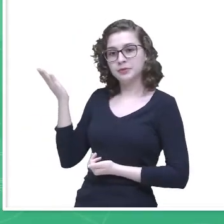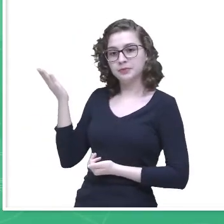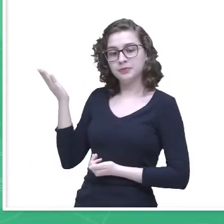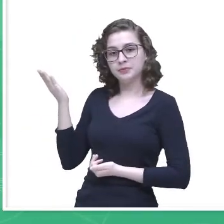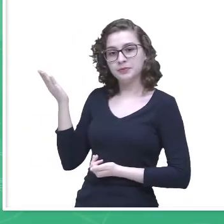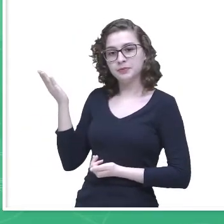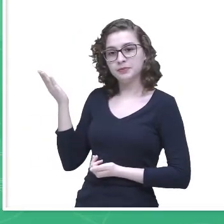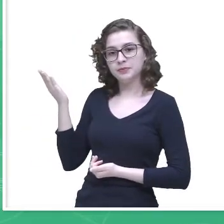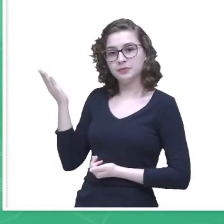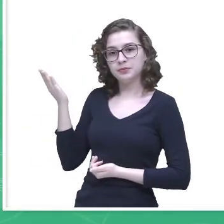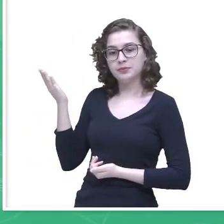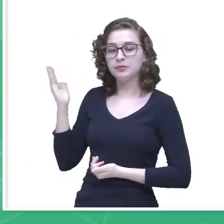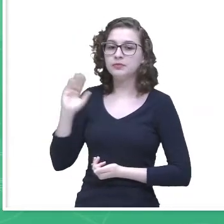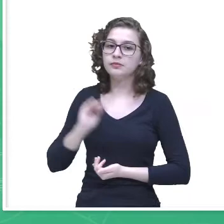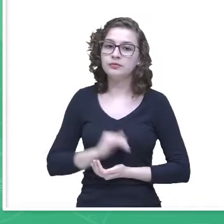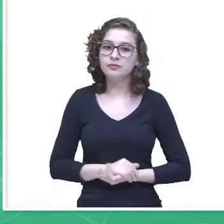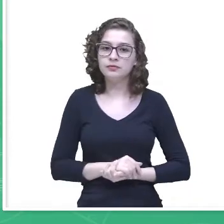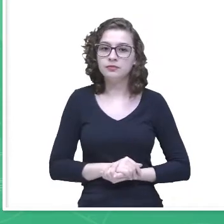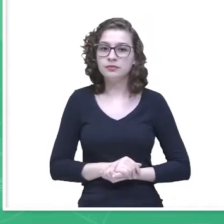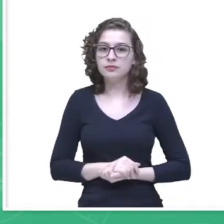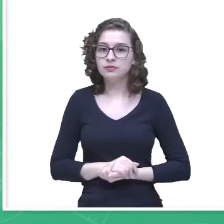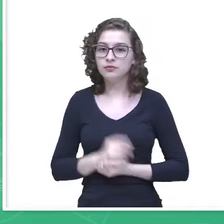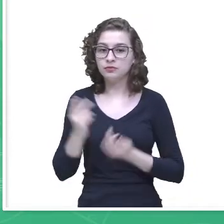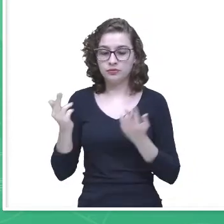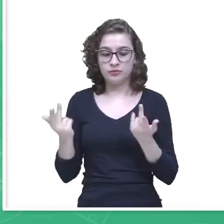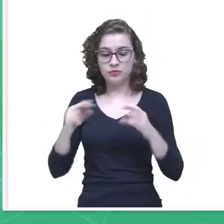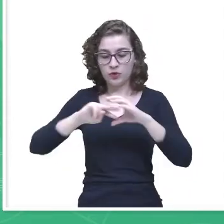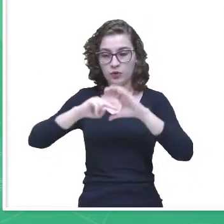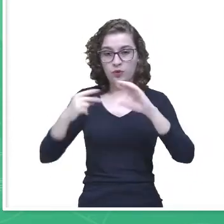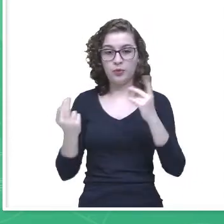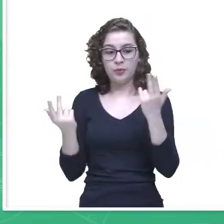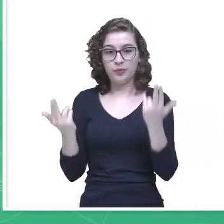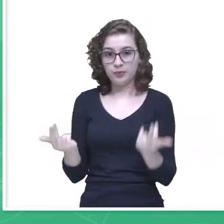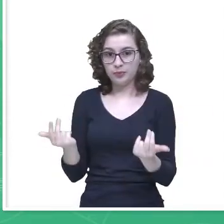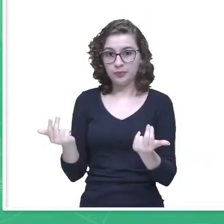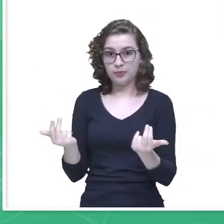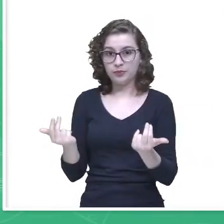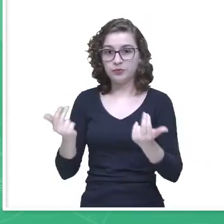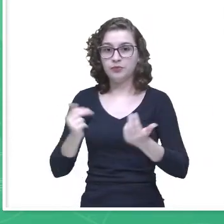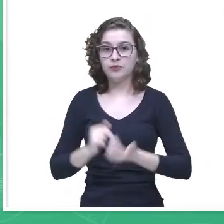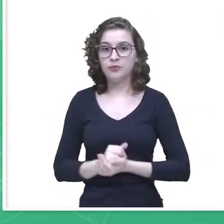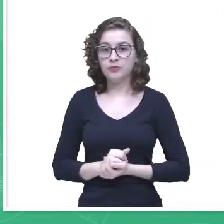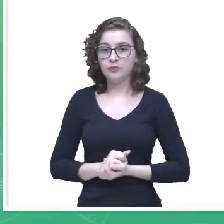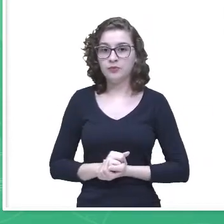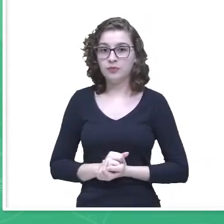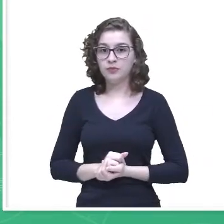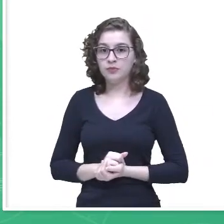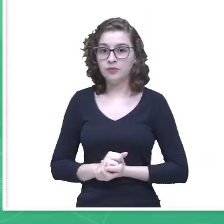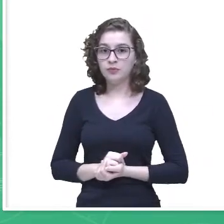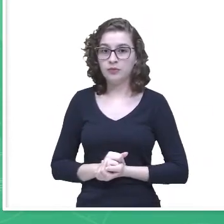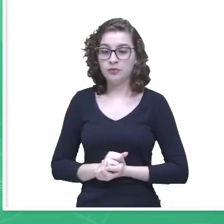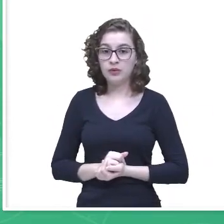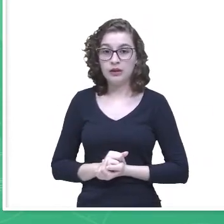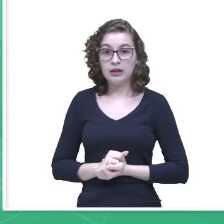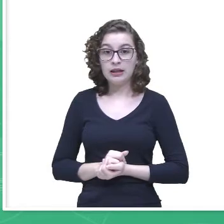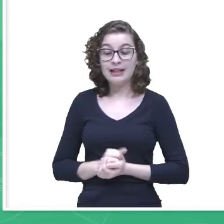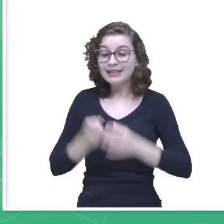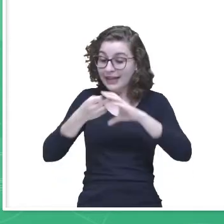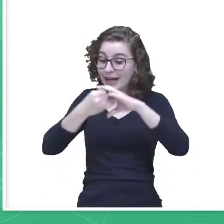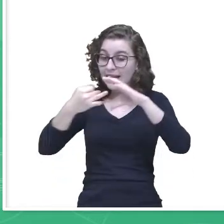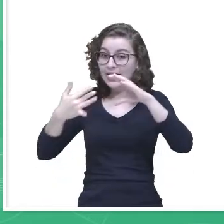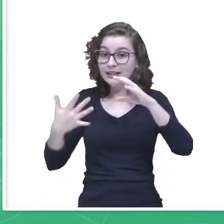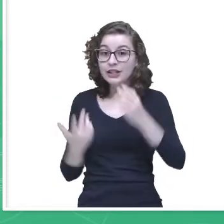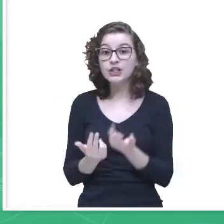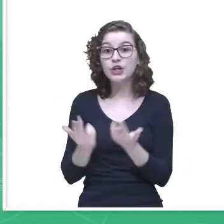consegue perceber melhor. Aqui eu tenho 2 cromossomos. Esses cromossomos, eles possuem os mesmos